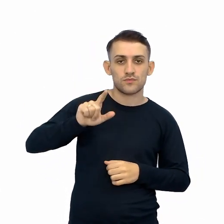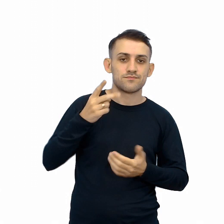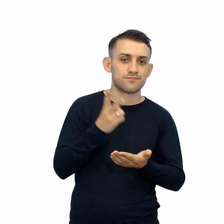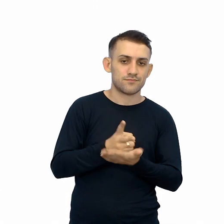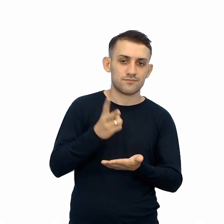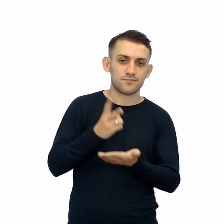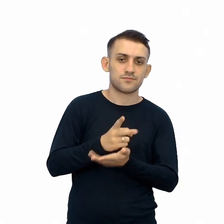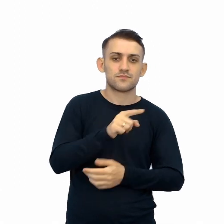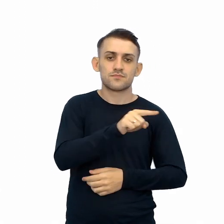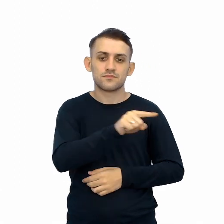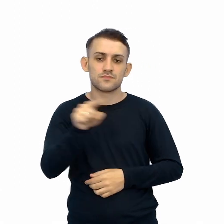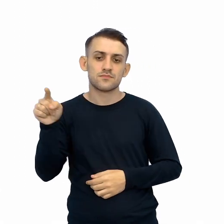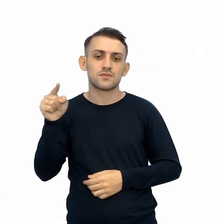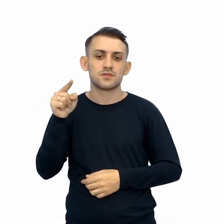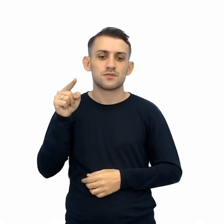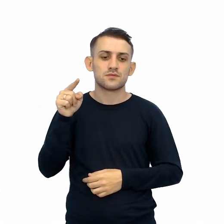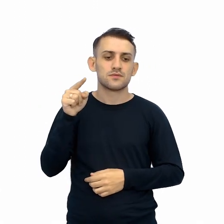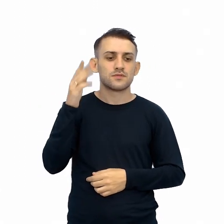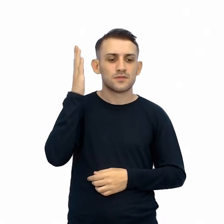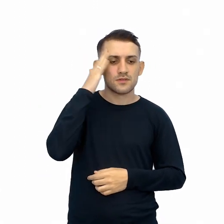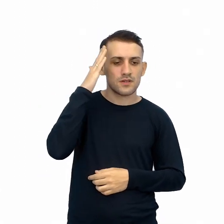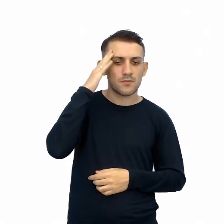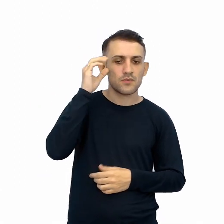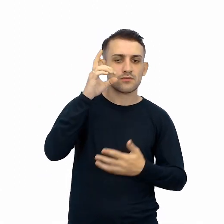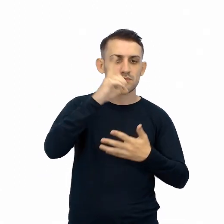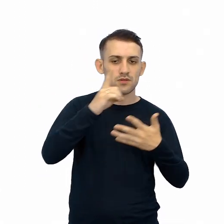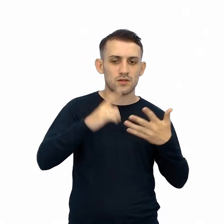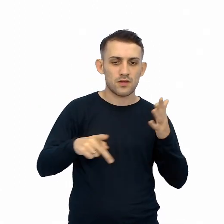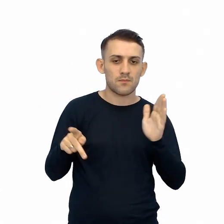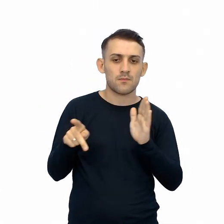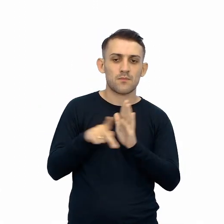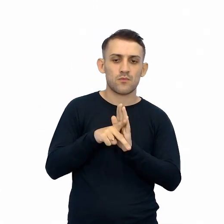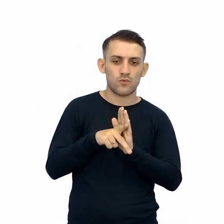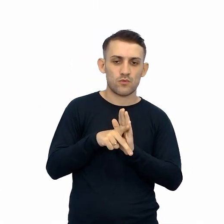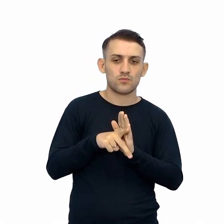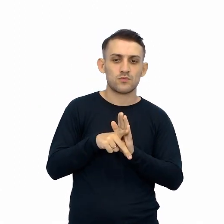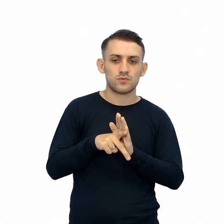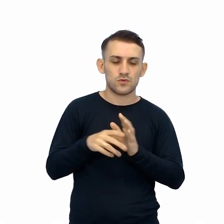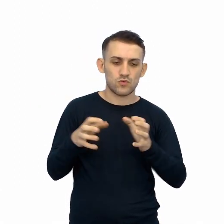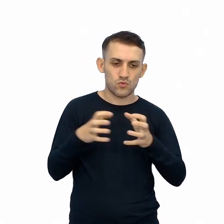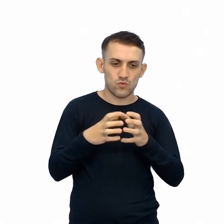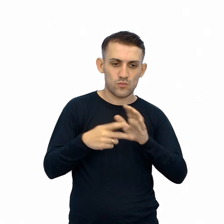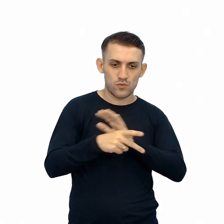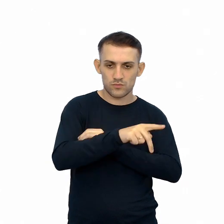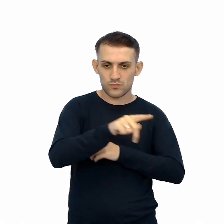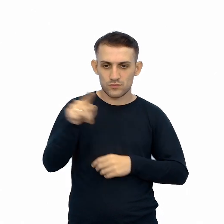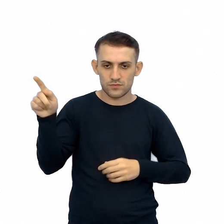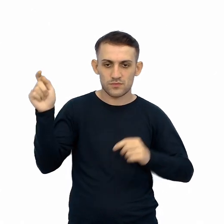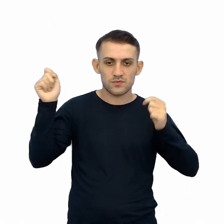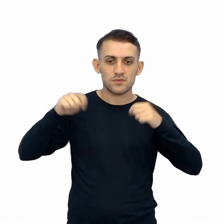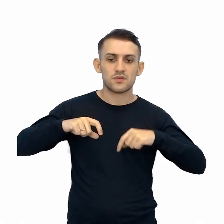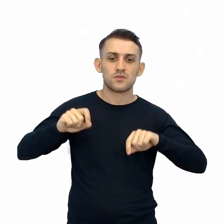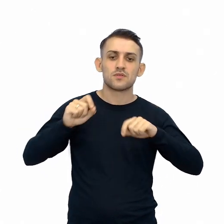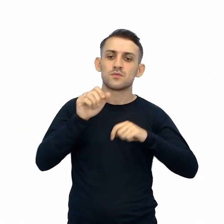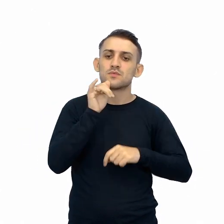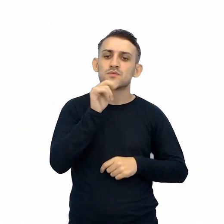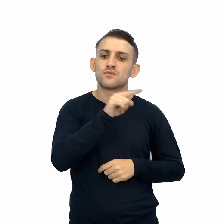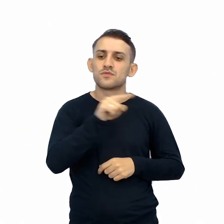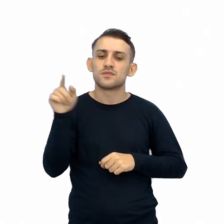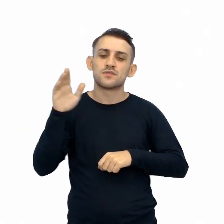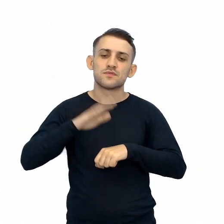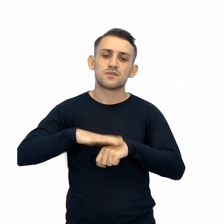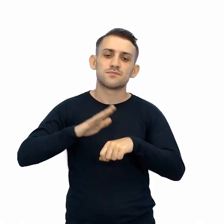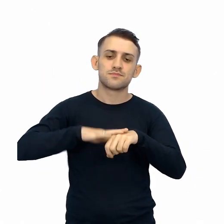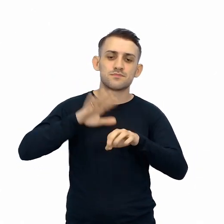sempre que vocês considerem os dados diagnósticos da turma de vocês para que possam fazer